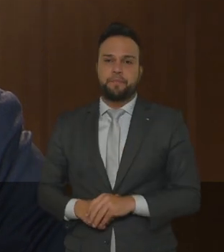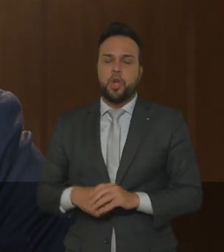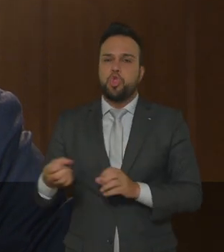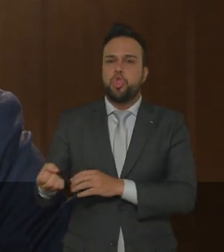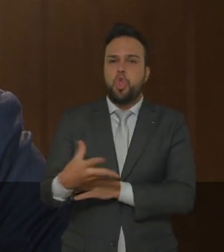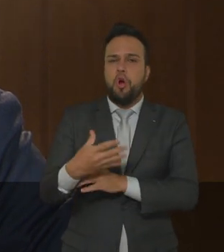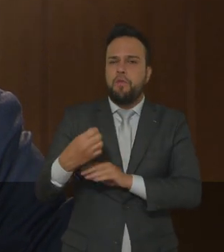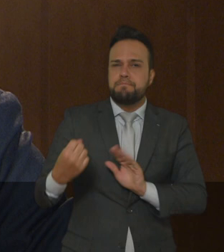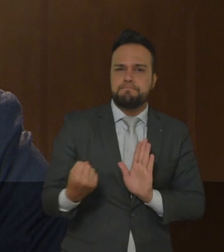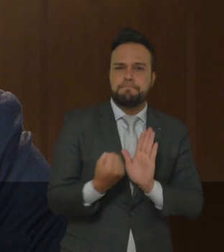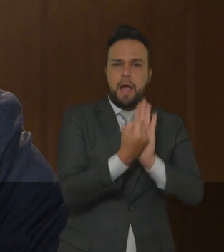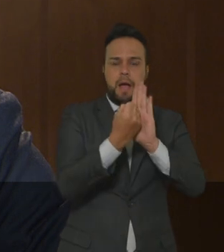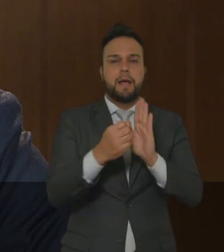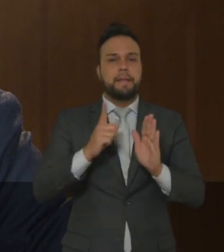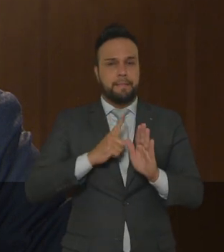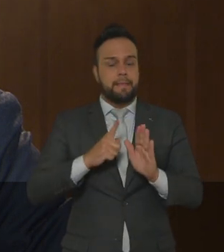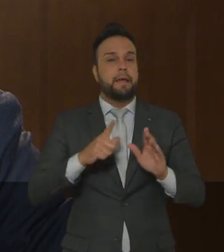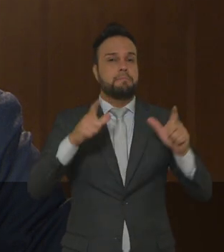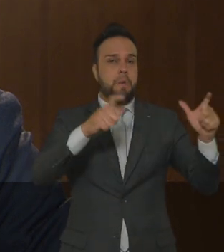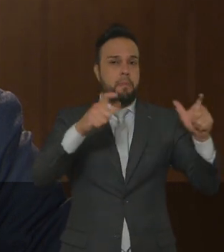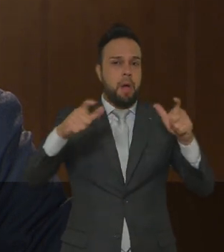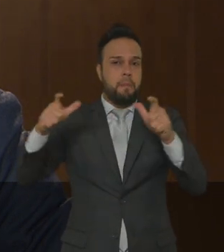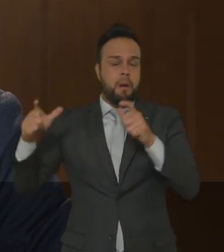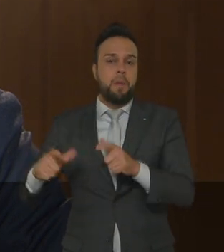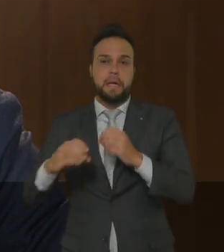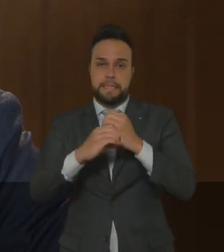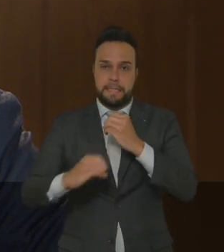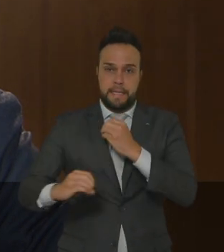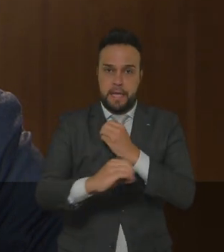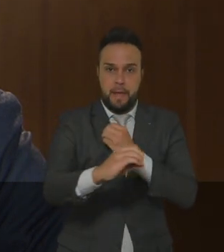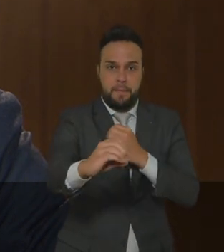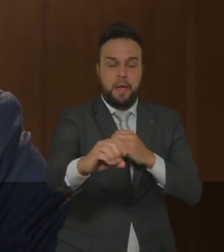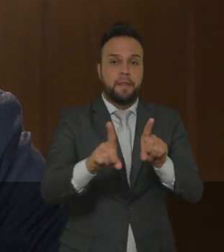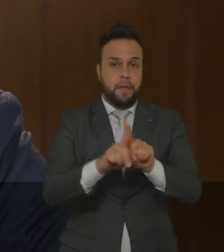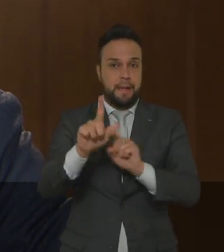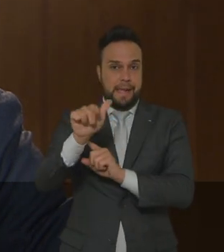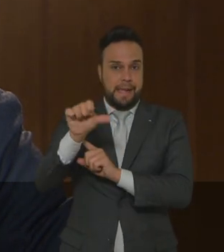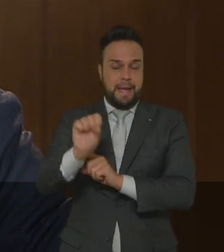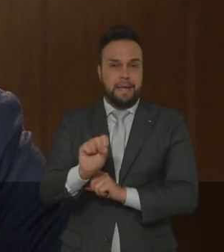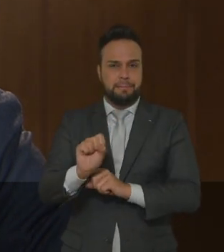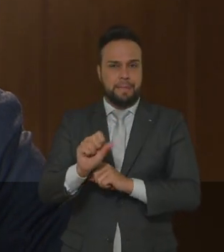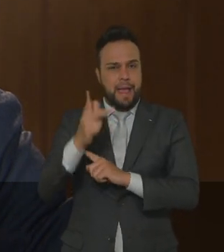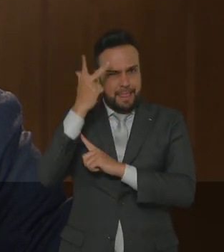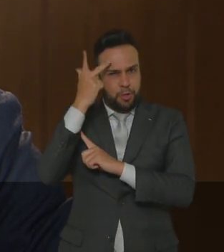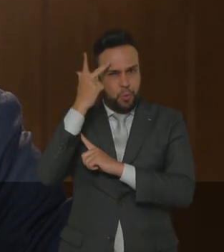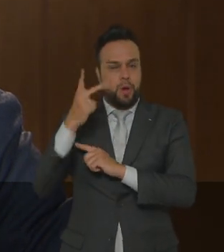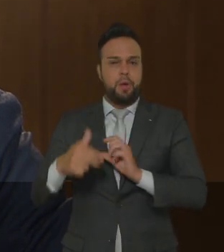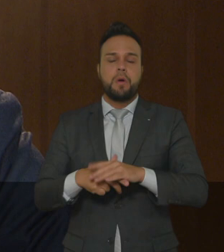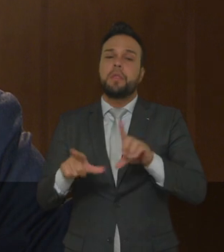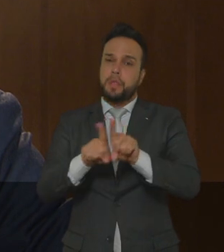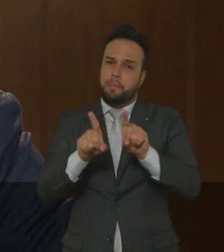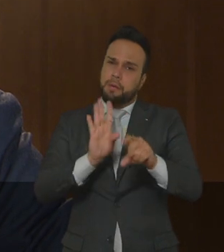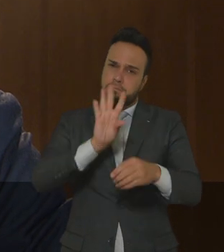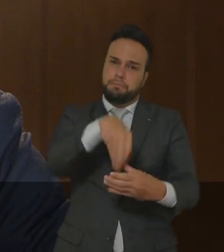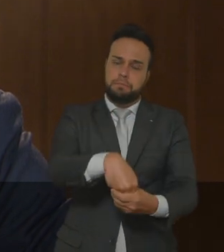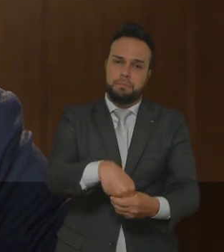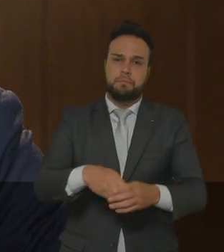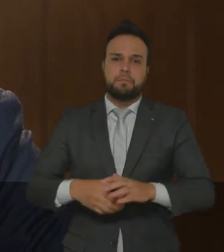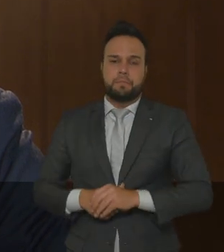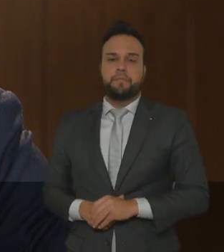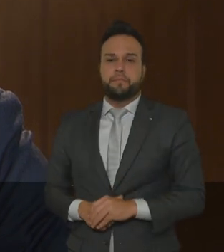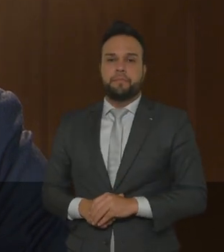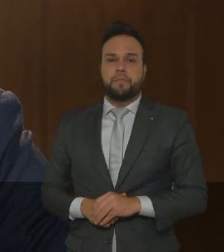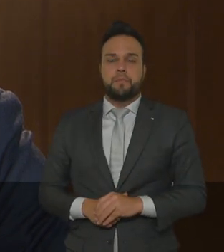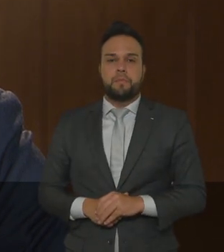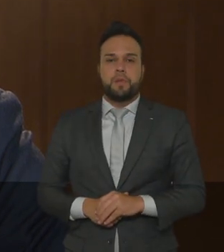novos Marcos regulatórios em setores-chave como saneamento e o gás natural também estão sendo implementados